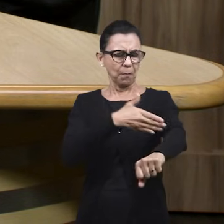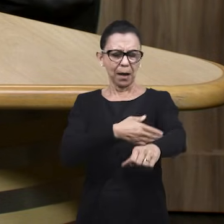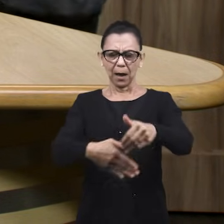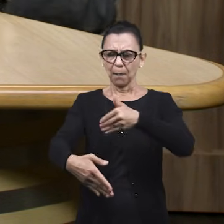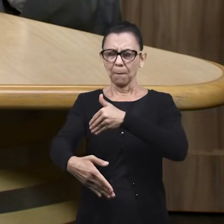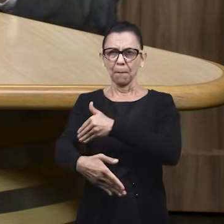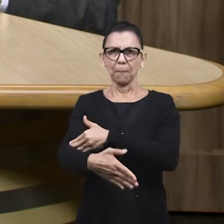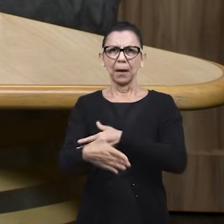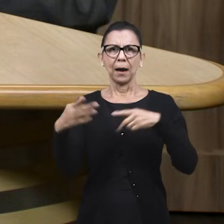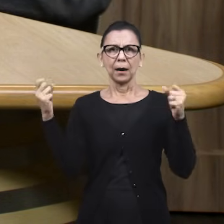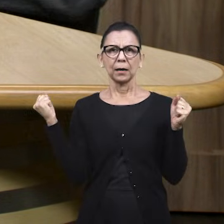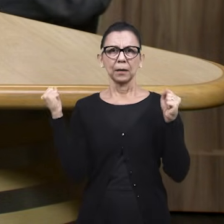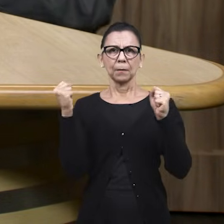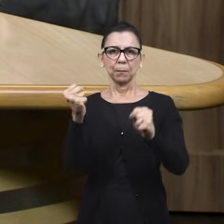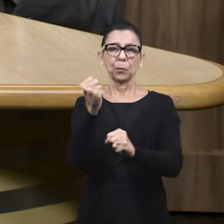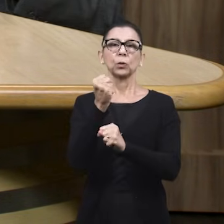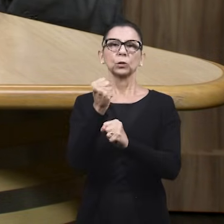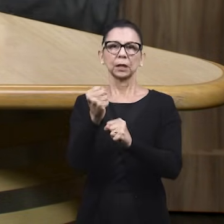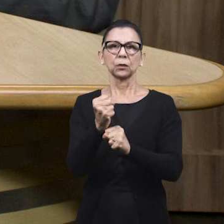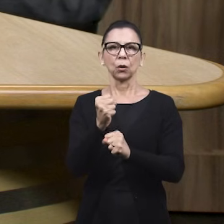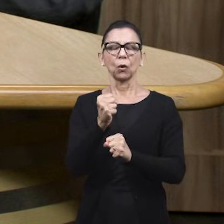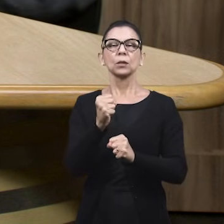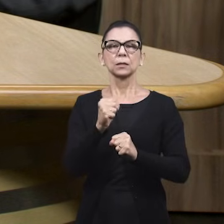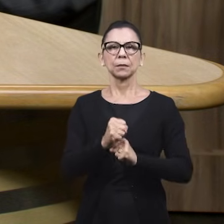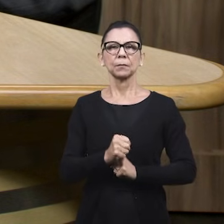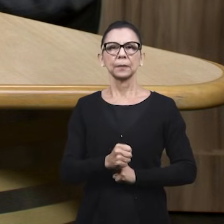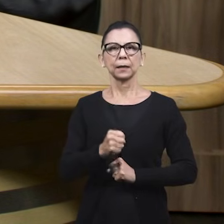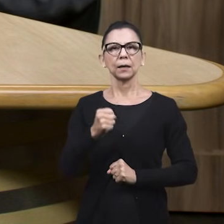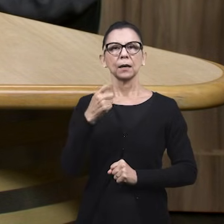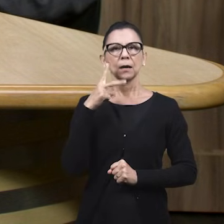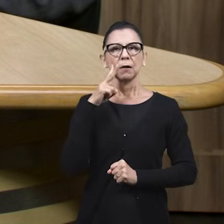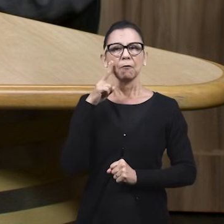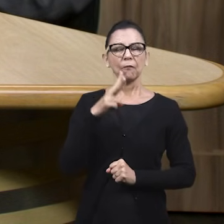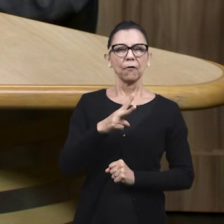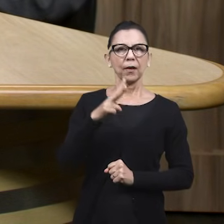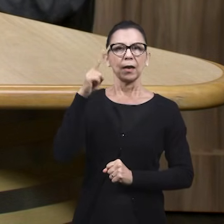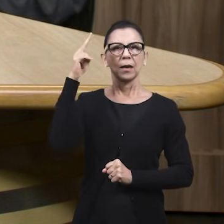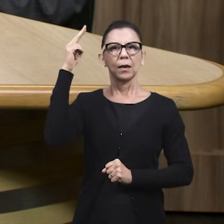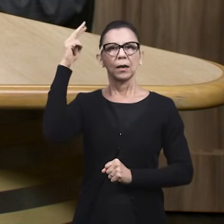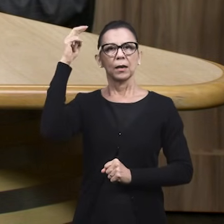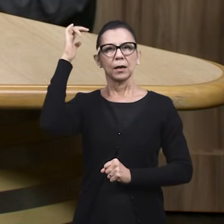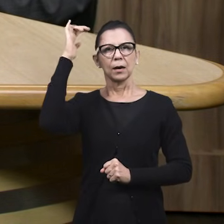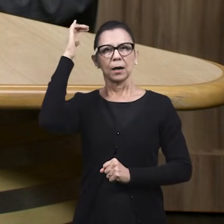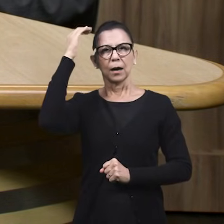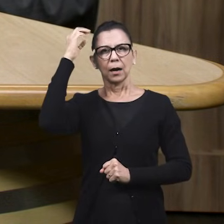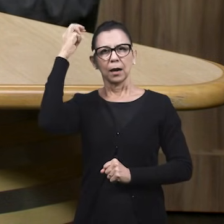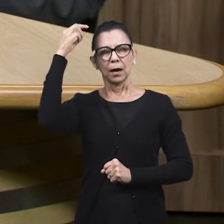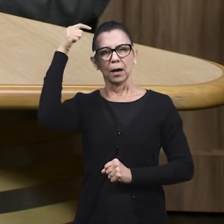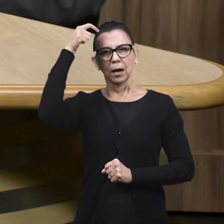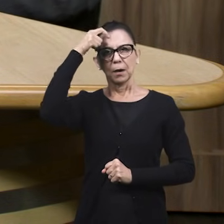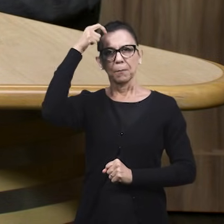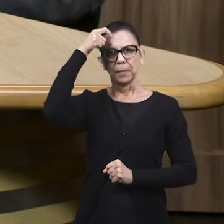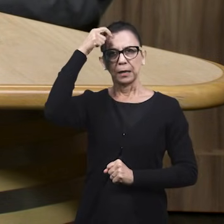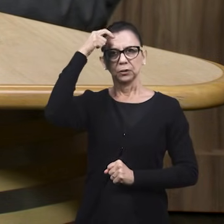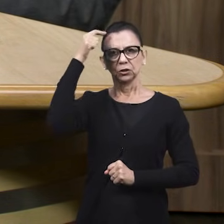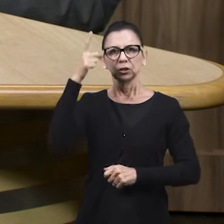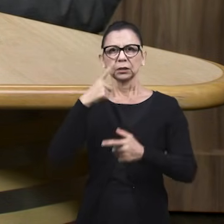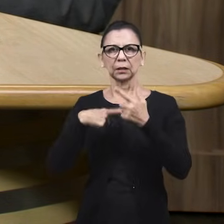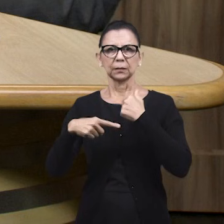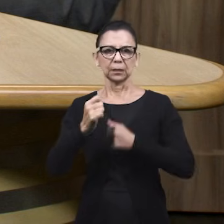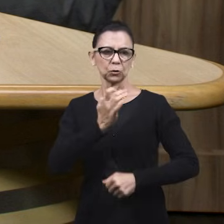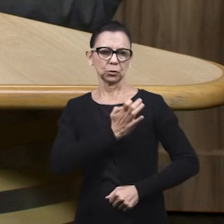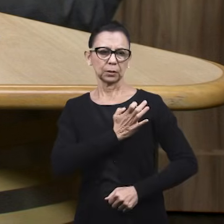as juntas e medulas e é apta para discernir os pensamentos e intenções do coração. Então, primeira coisa,